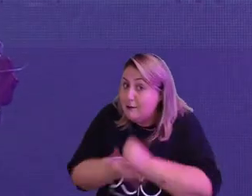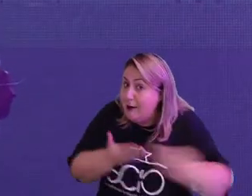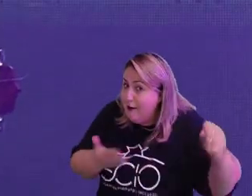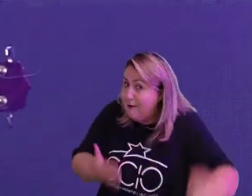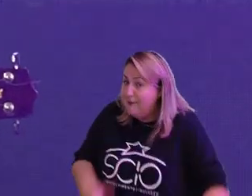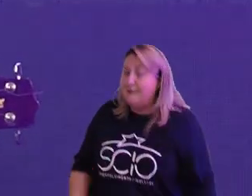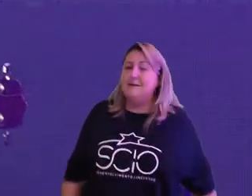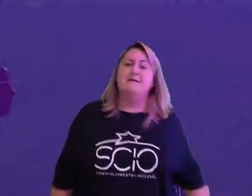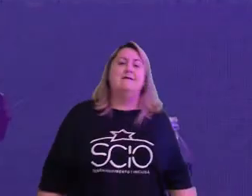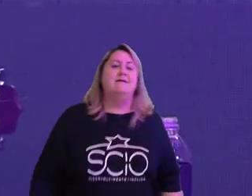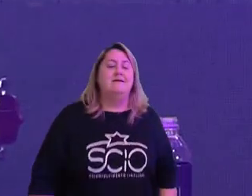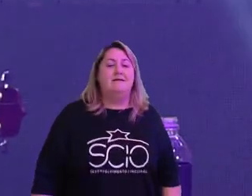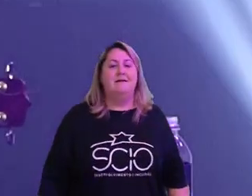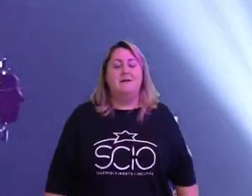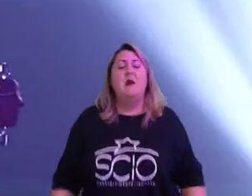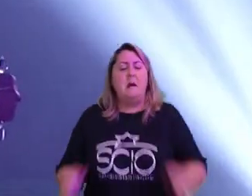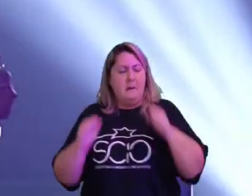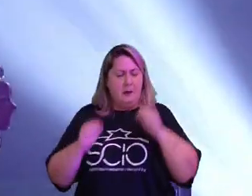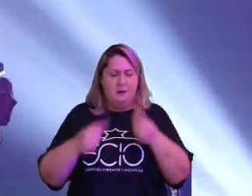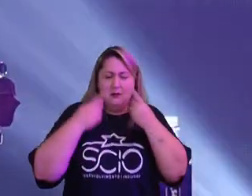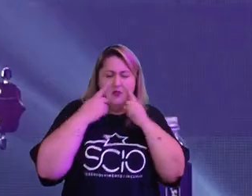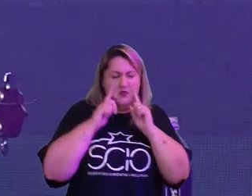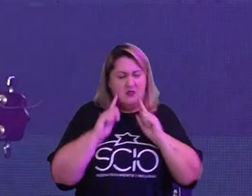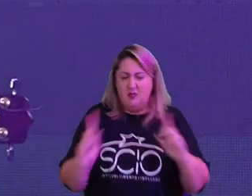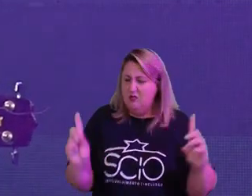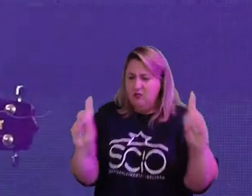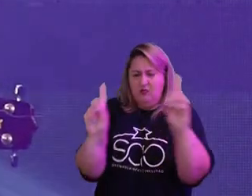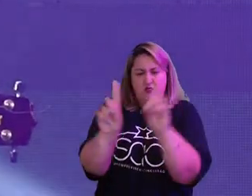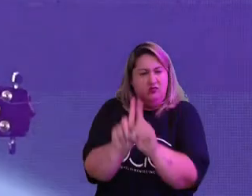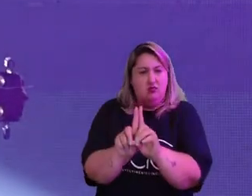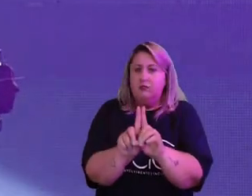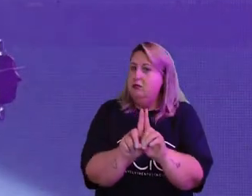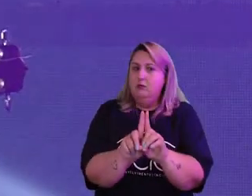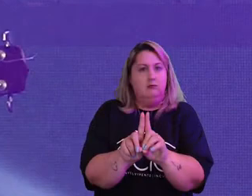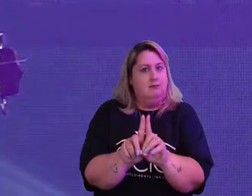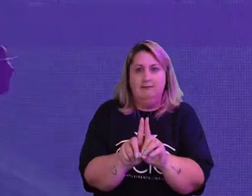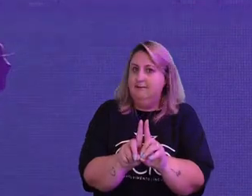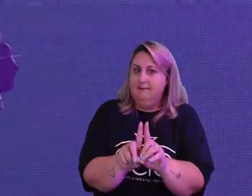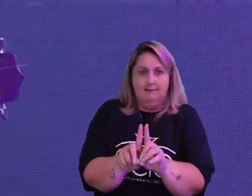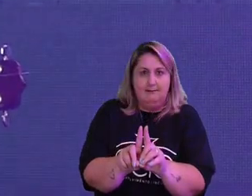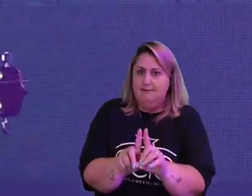você. Vocês lá. Pode chorar, mas eu não volto pra você.